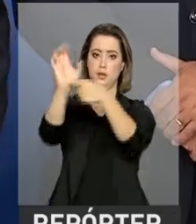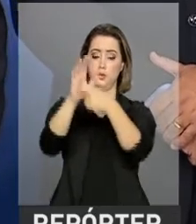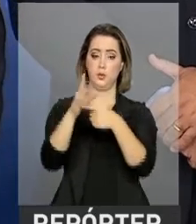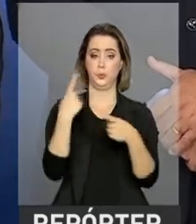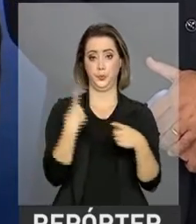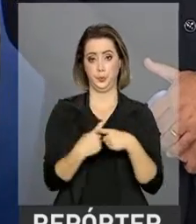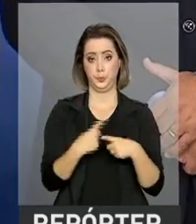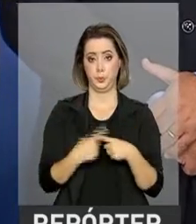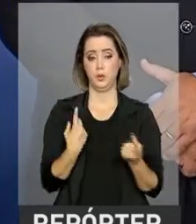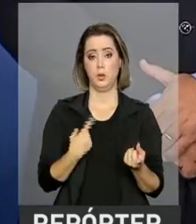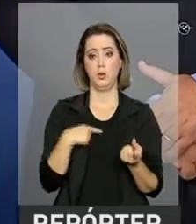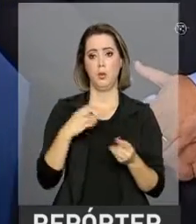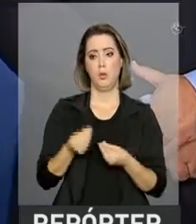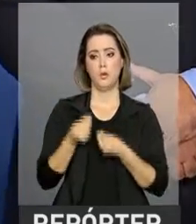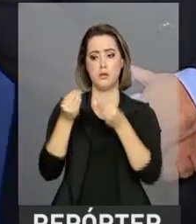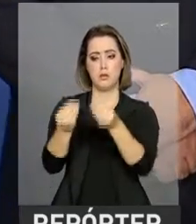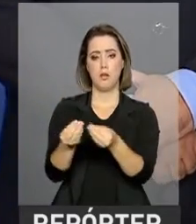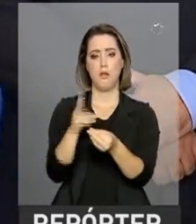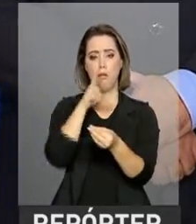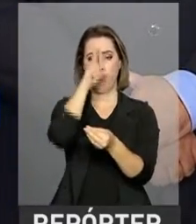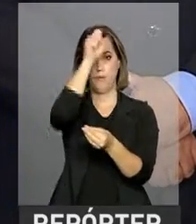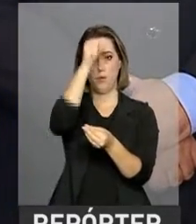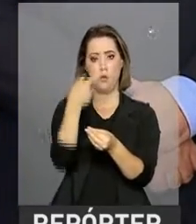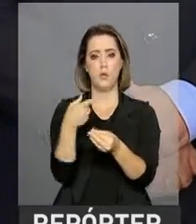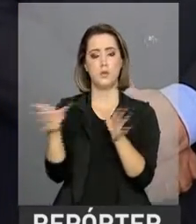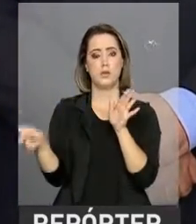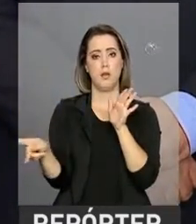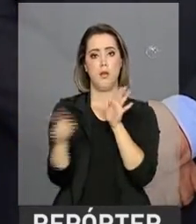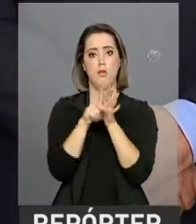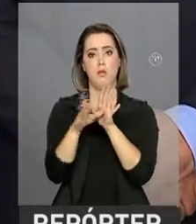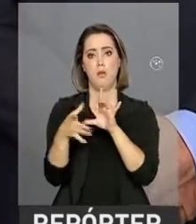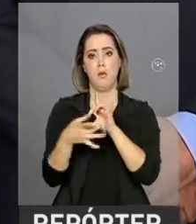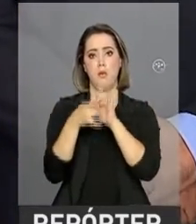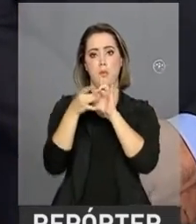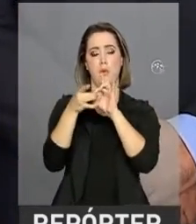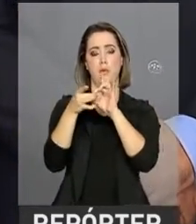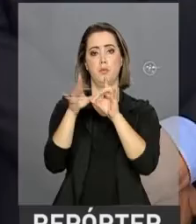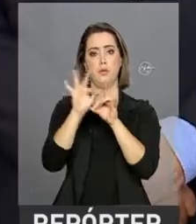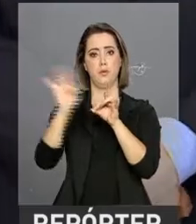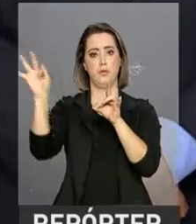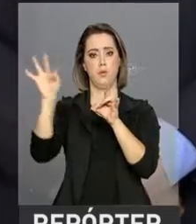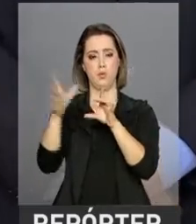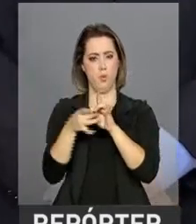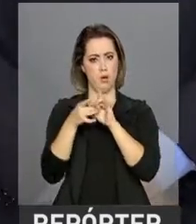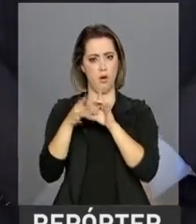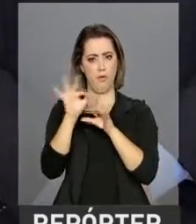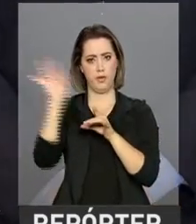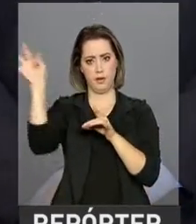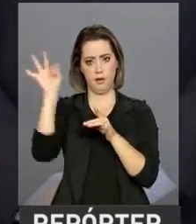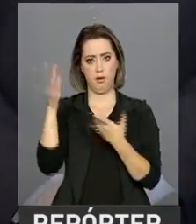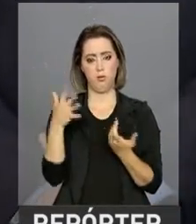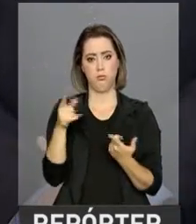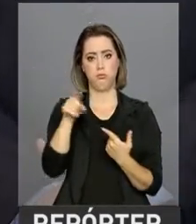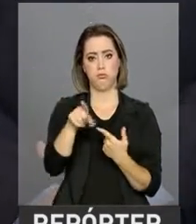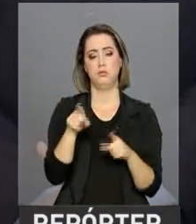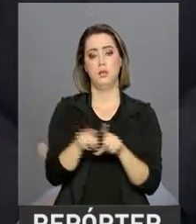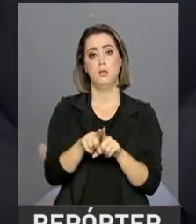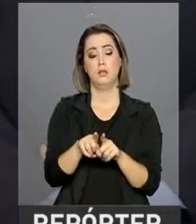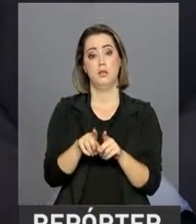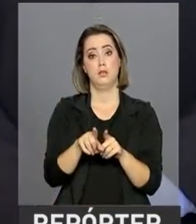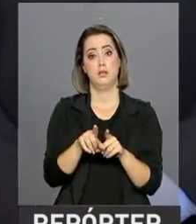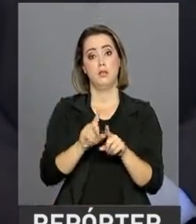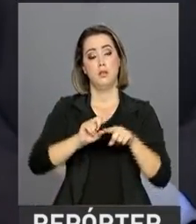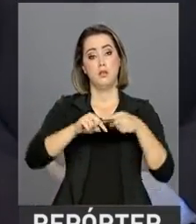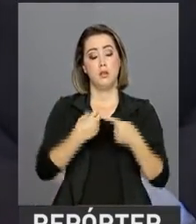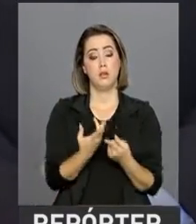portanto fortalecer o princípio federativo e assim fazer a reforma da